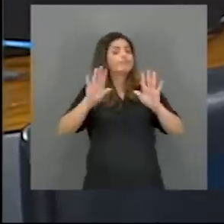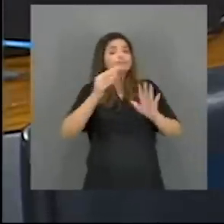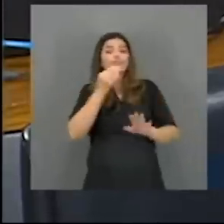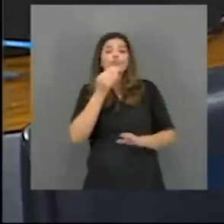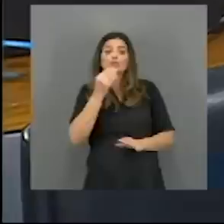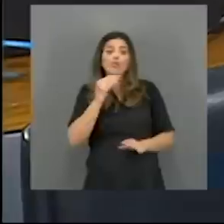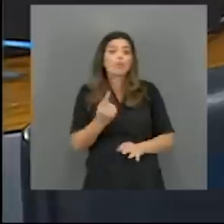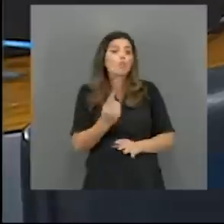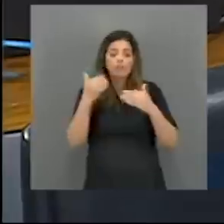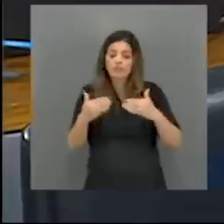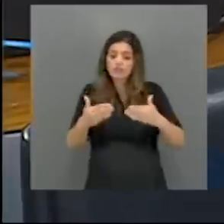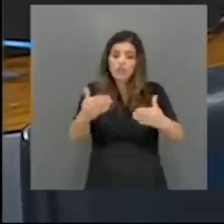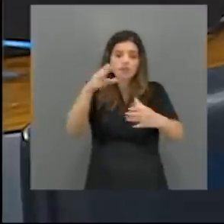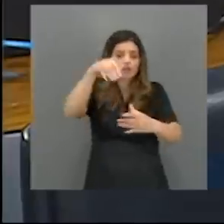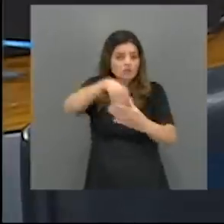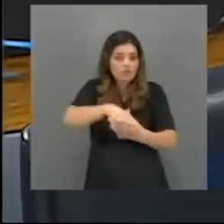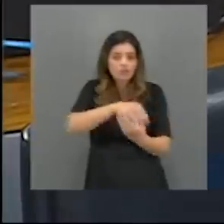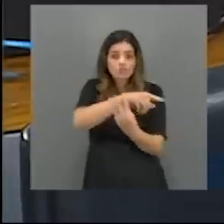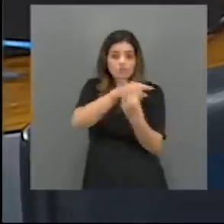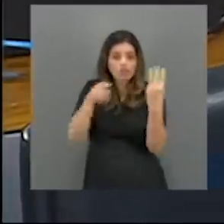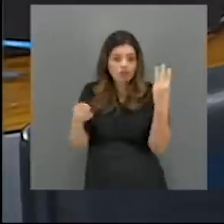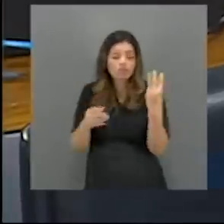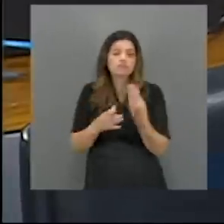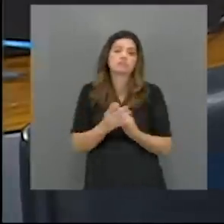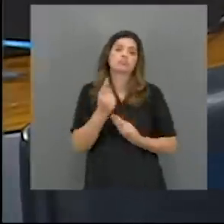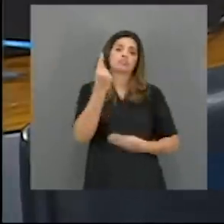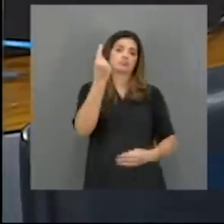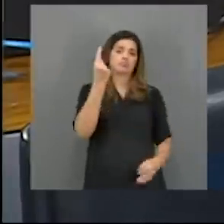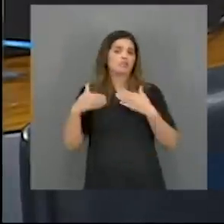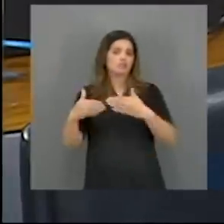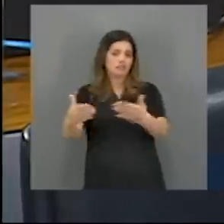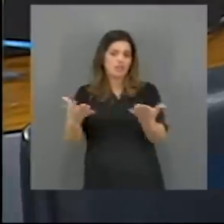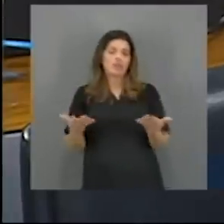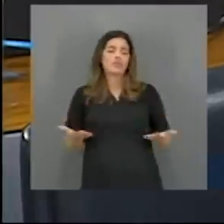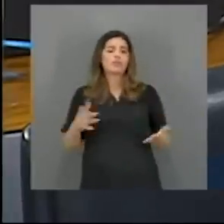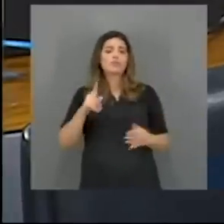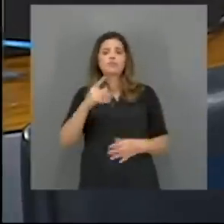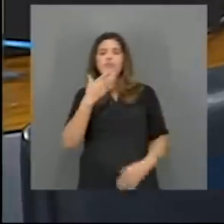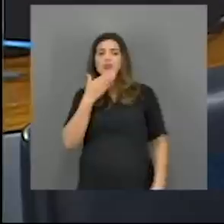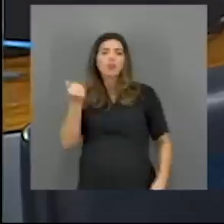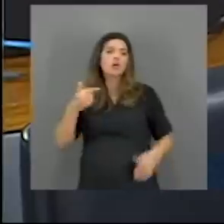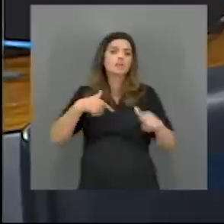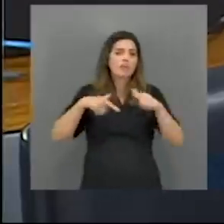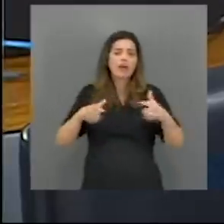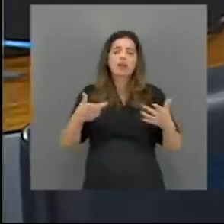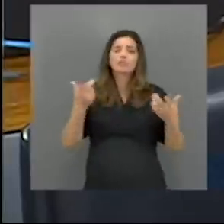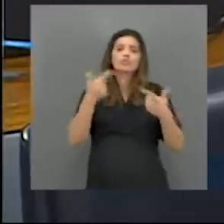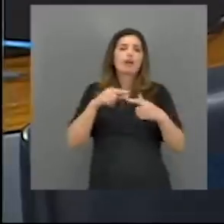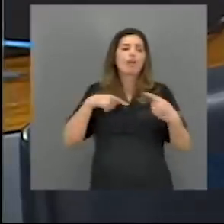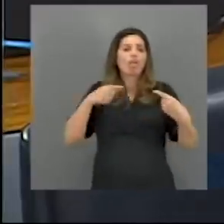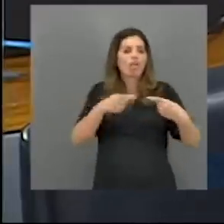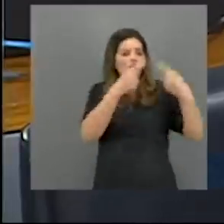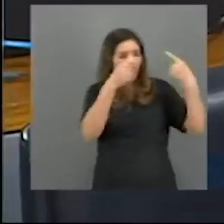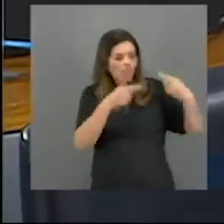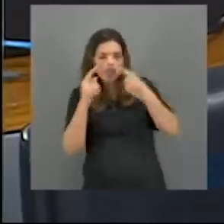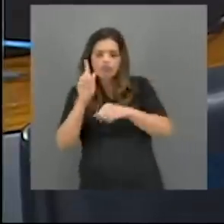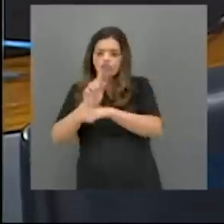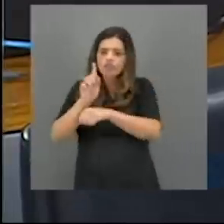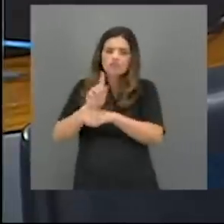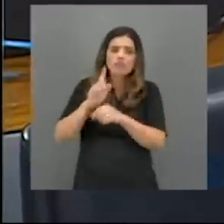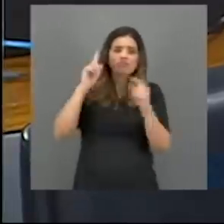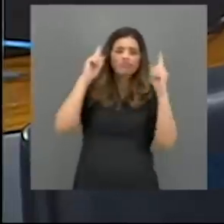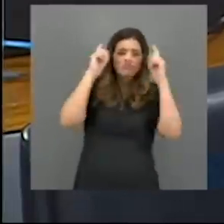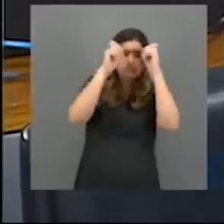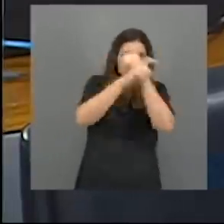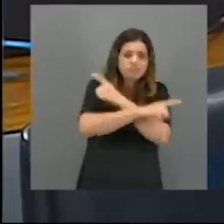guarda-chuva, trabalhariam de uma maneira muito mais eficiente, evitaria retrabalho, evitaria bateção de cabeça, dificuldade de gestão e